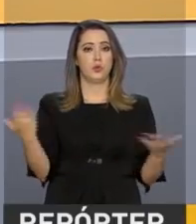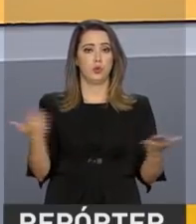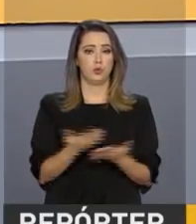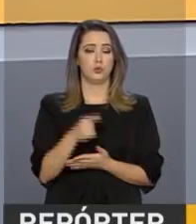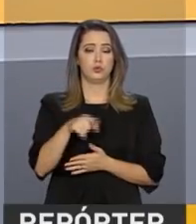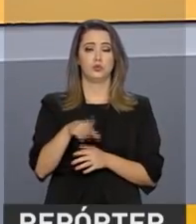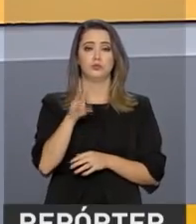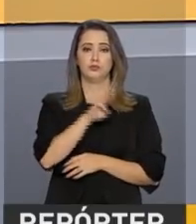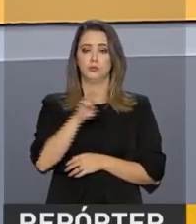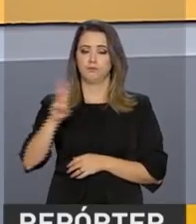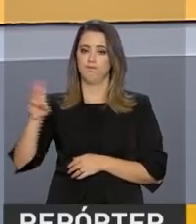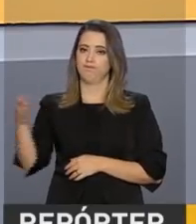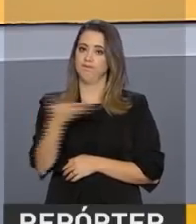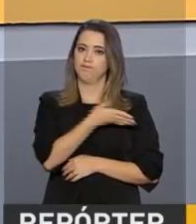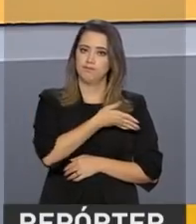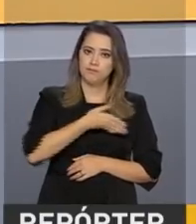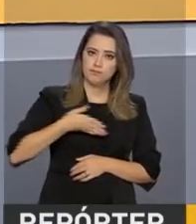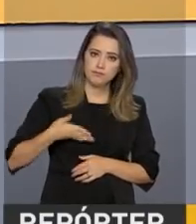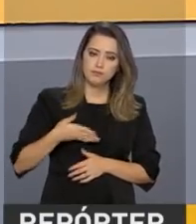hoje, estão em